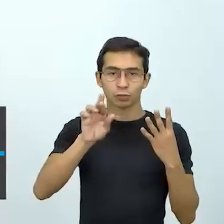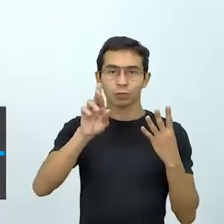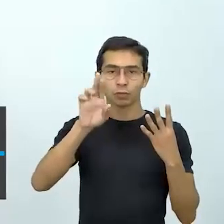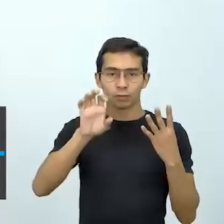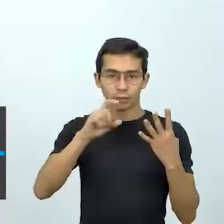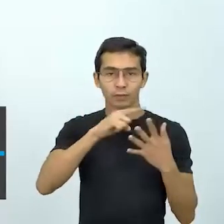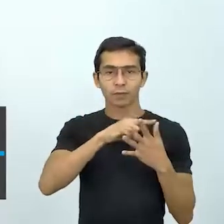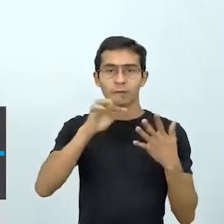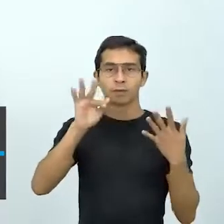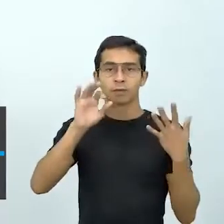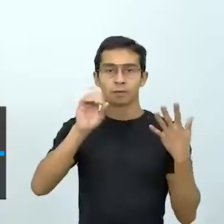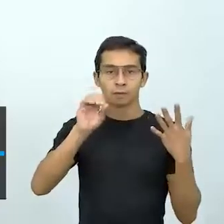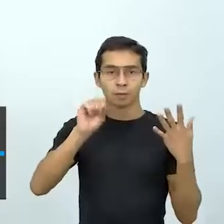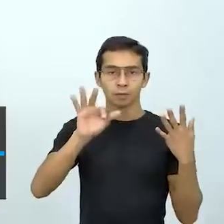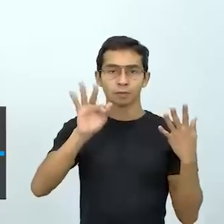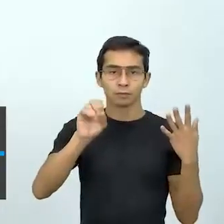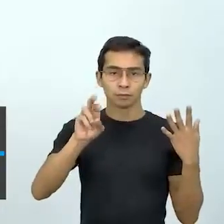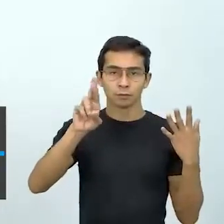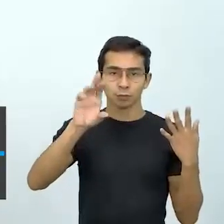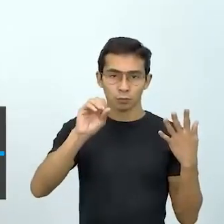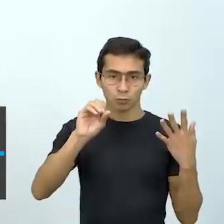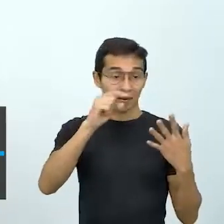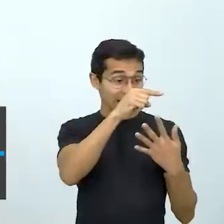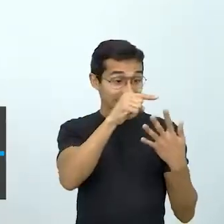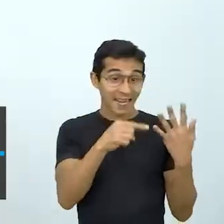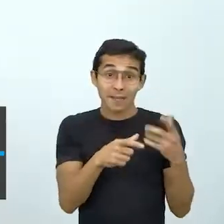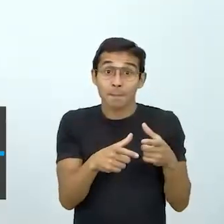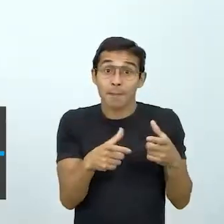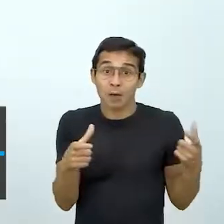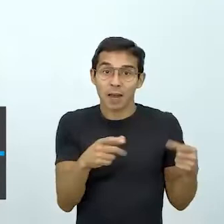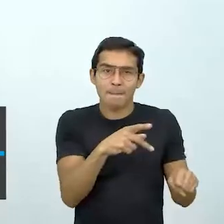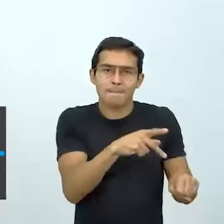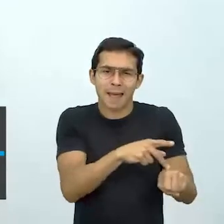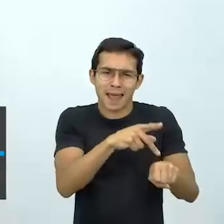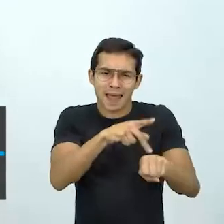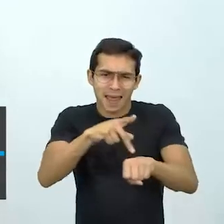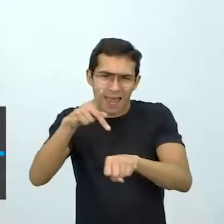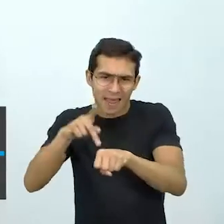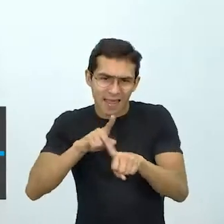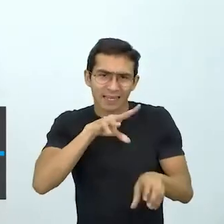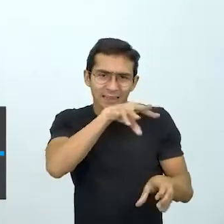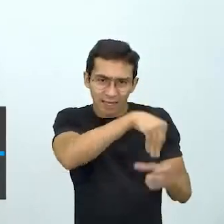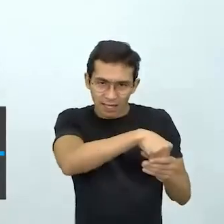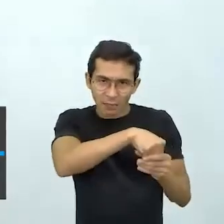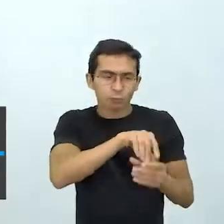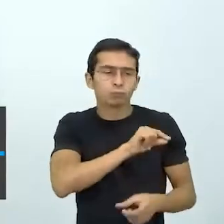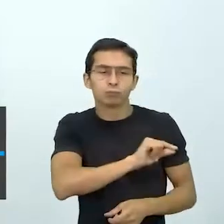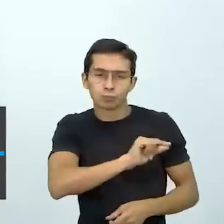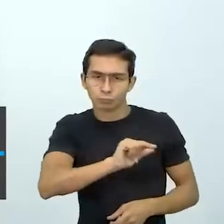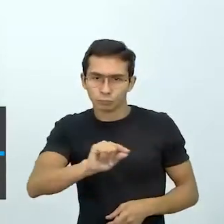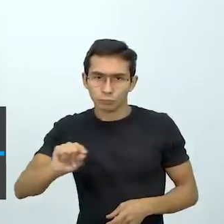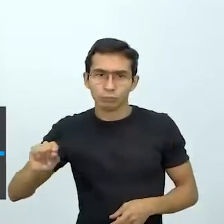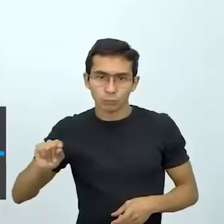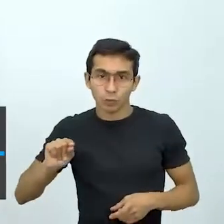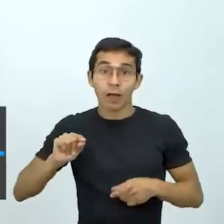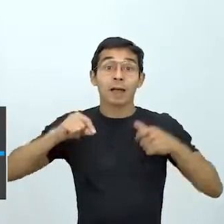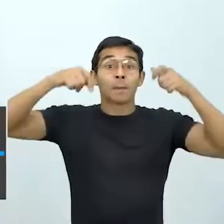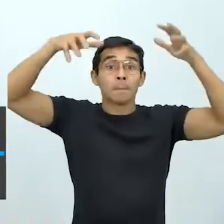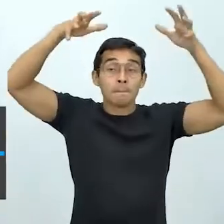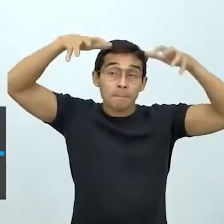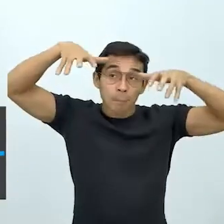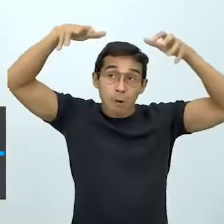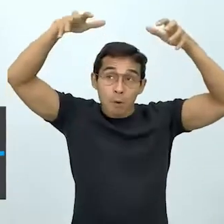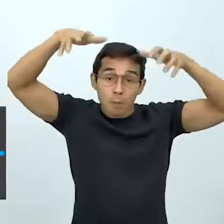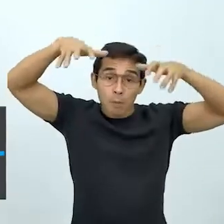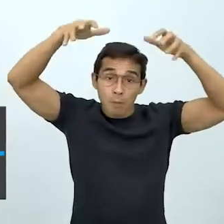deles estão ali incrustados em rochas, certo? Eles fazem parte da formação dessas rochas. E essa chuva que vai então,